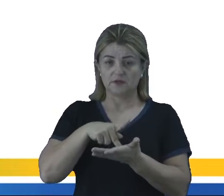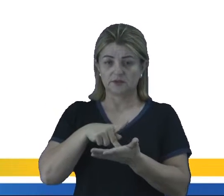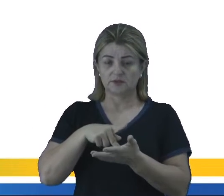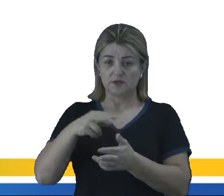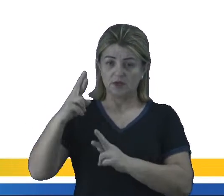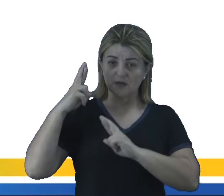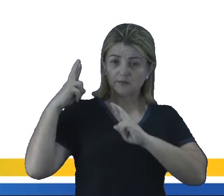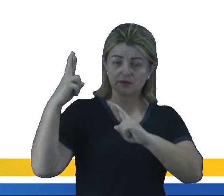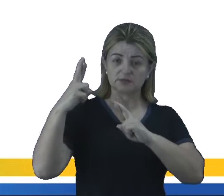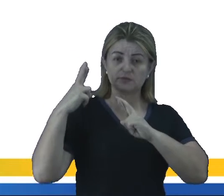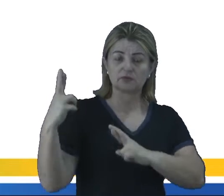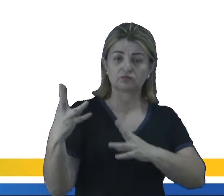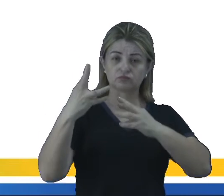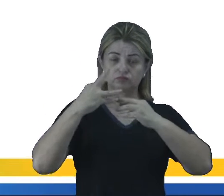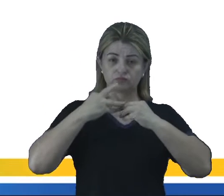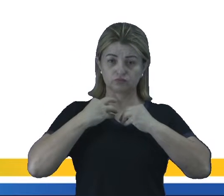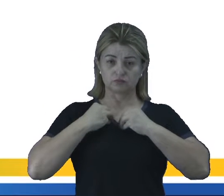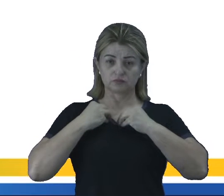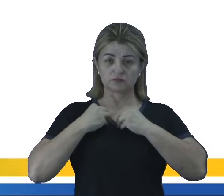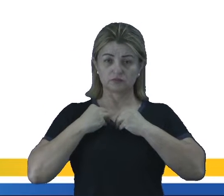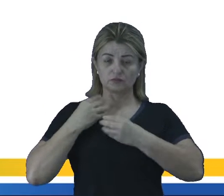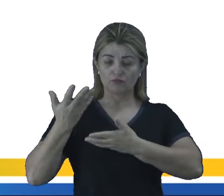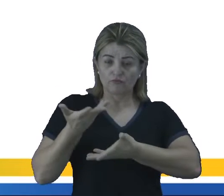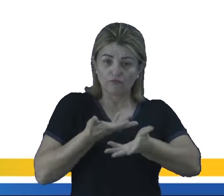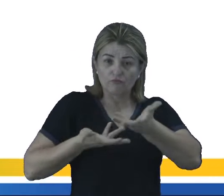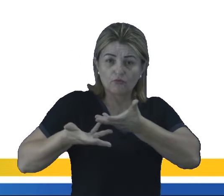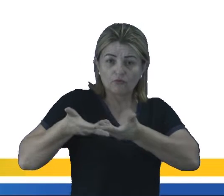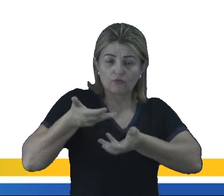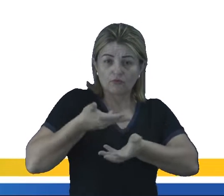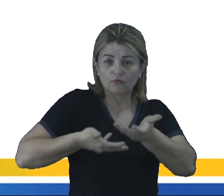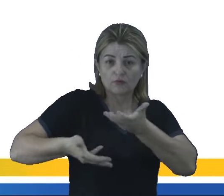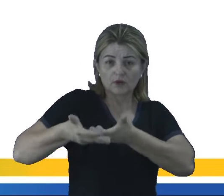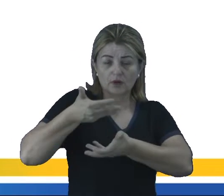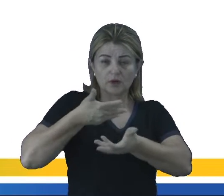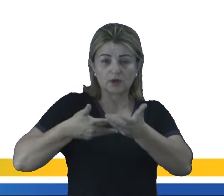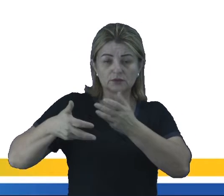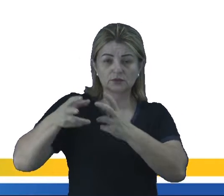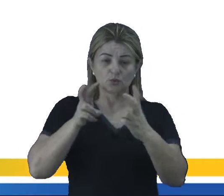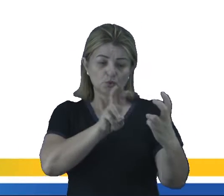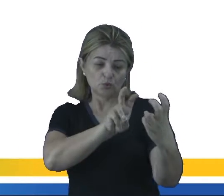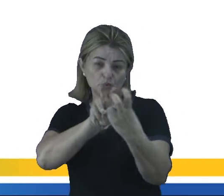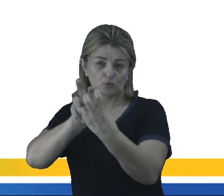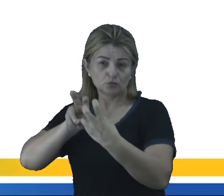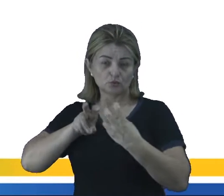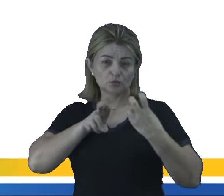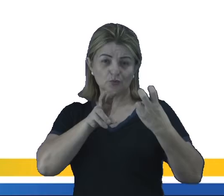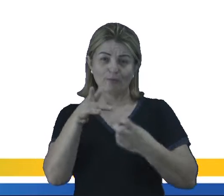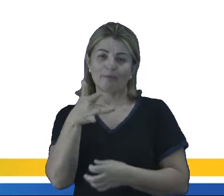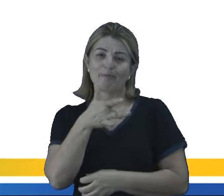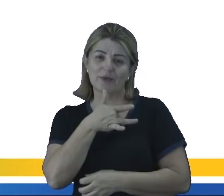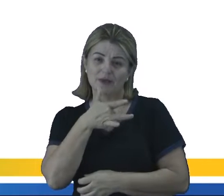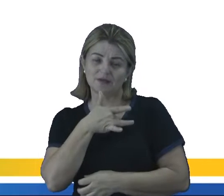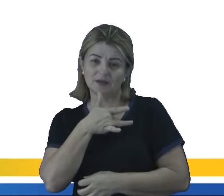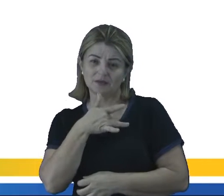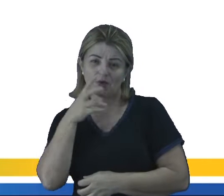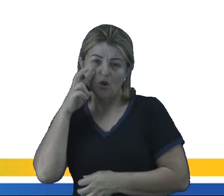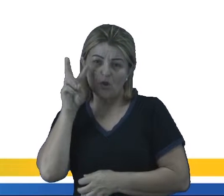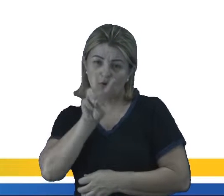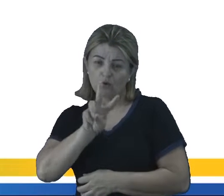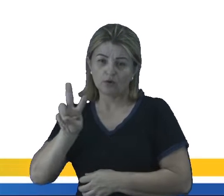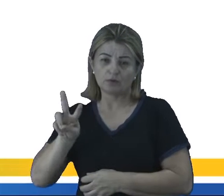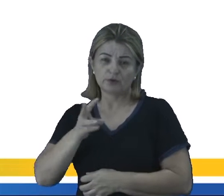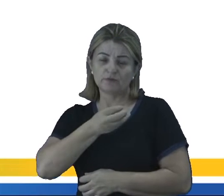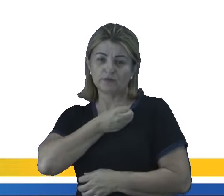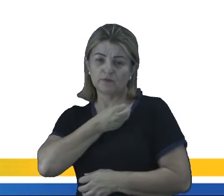apenas uma, vamos dizer assim, uma estratégia de memorização, né? Não vai ser apenas uma estratégia de memorização que vai fazer com que